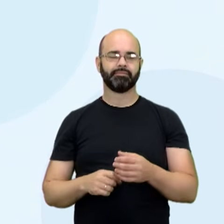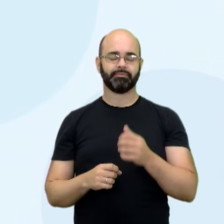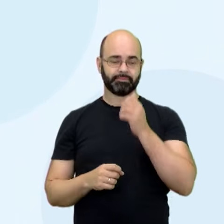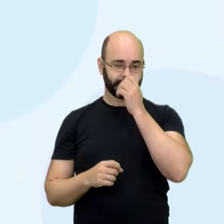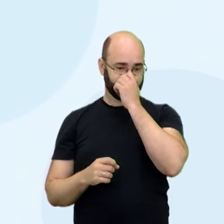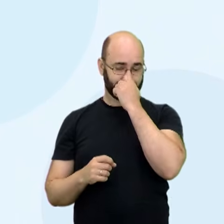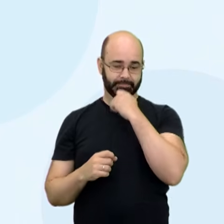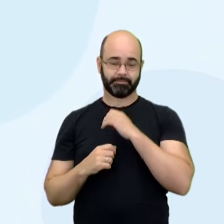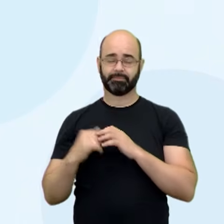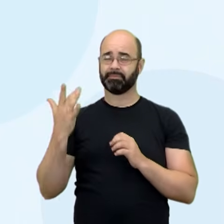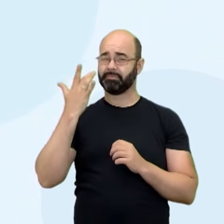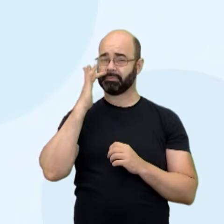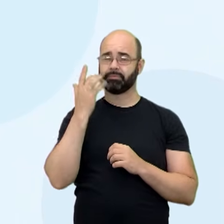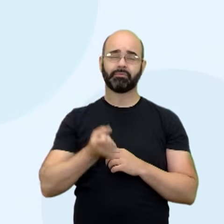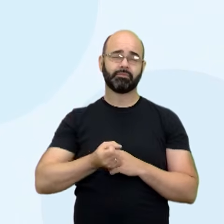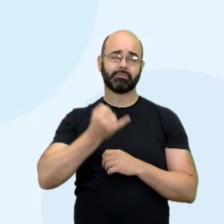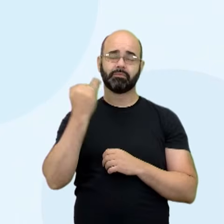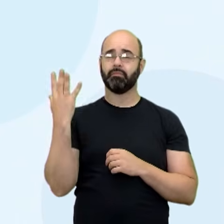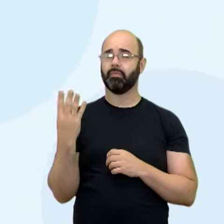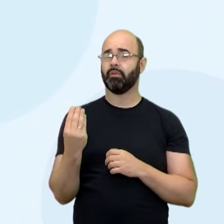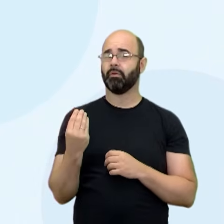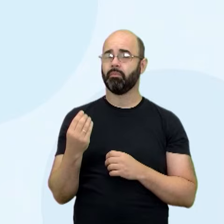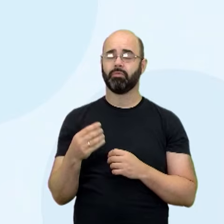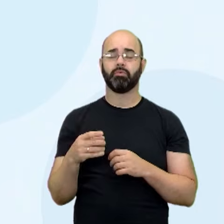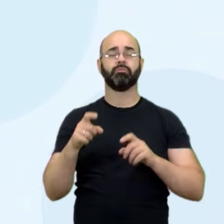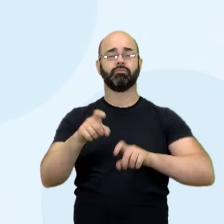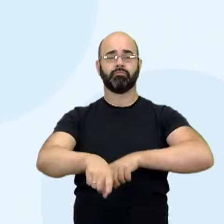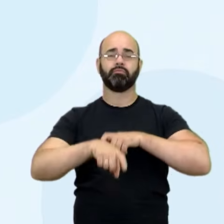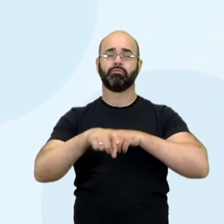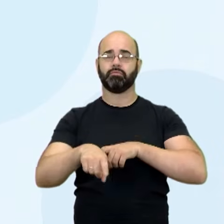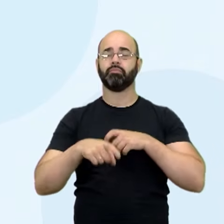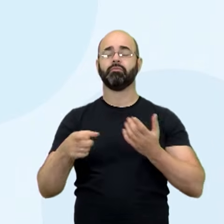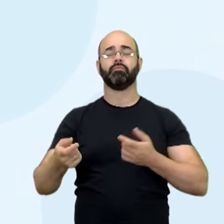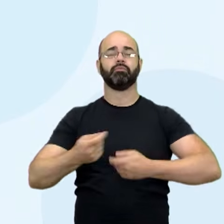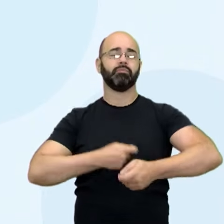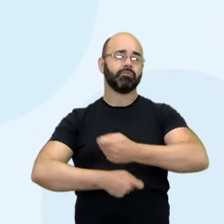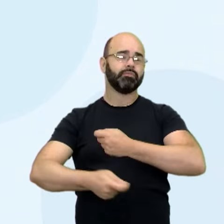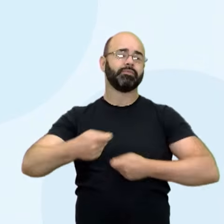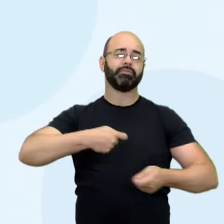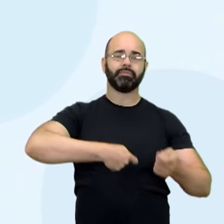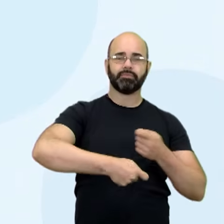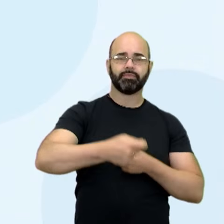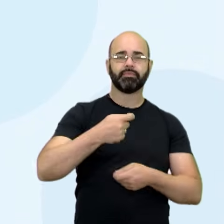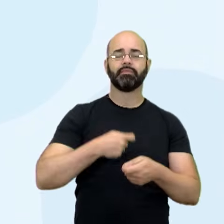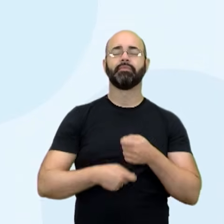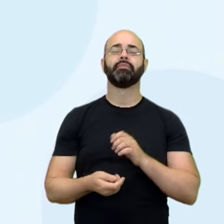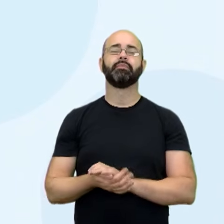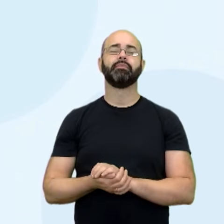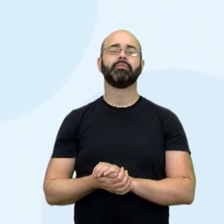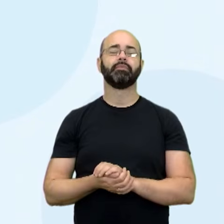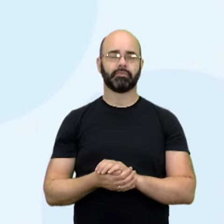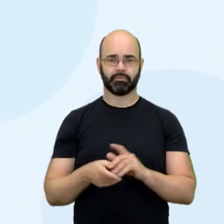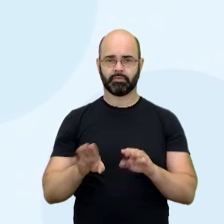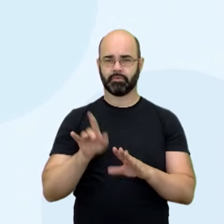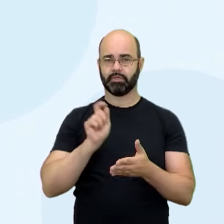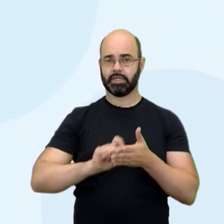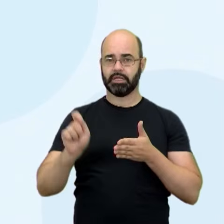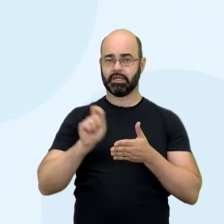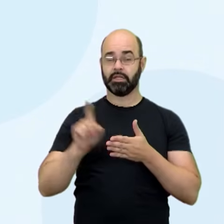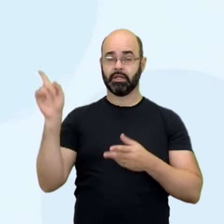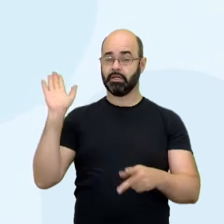de ouro, uma agricultura muito dinâmica, um comércio muito diversificado, tinham escrita